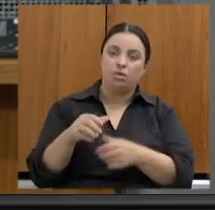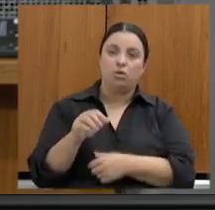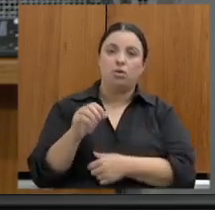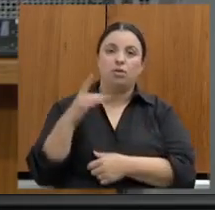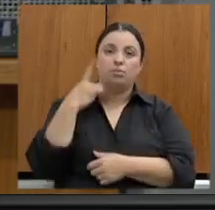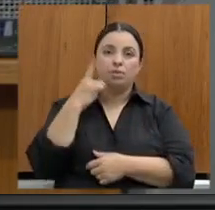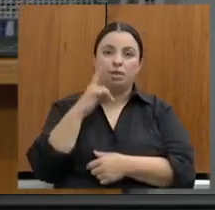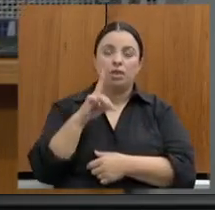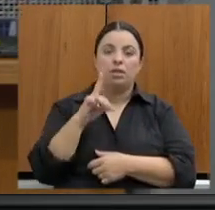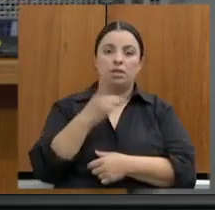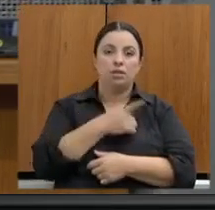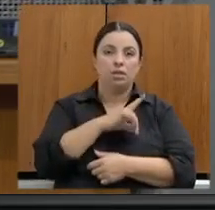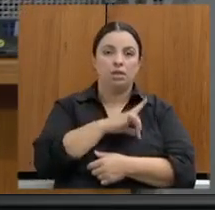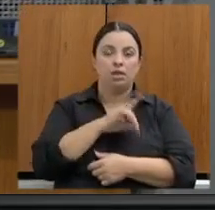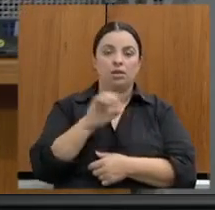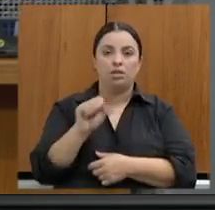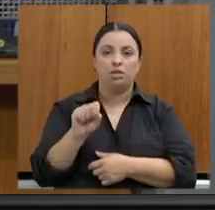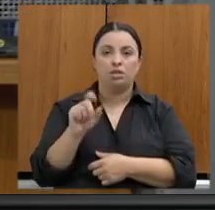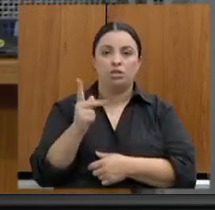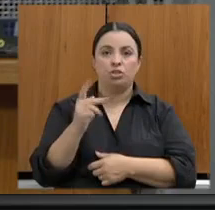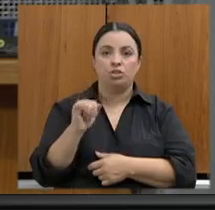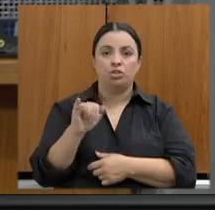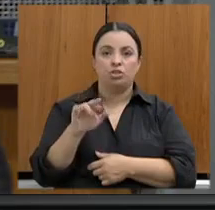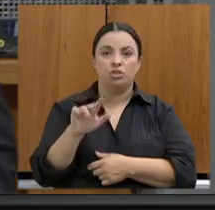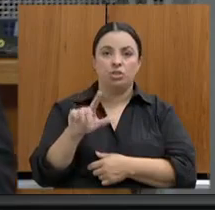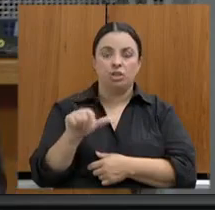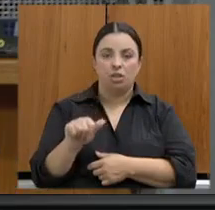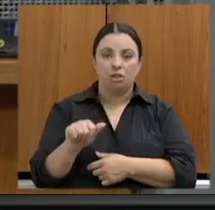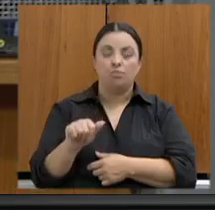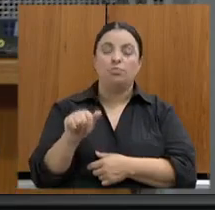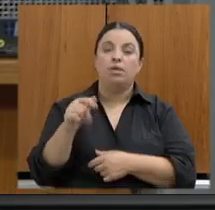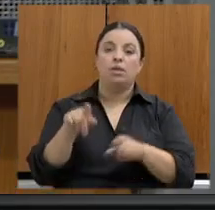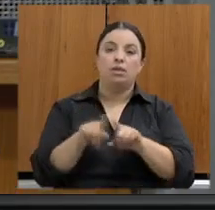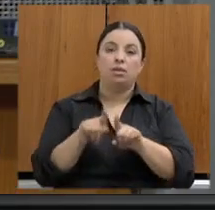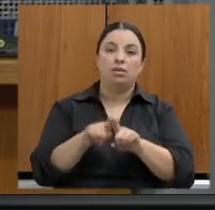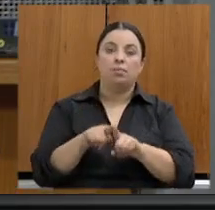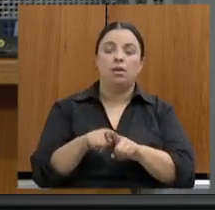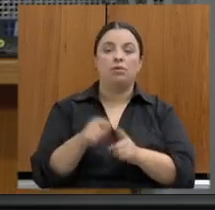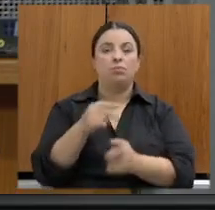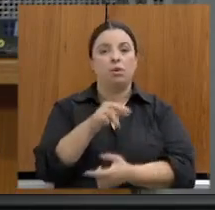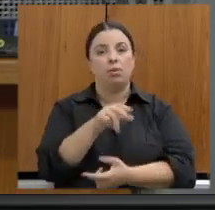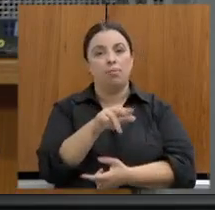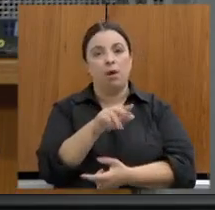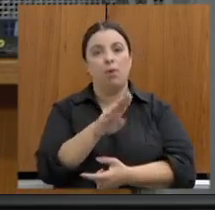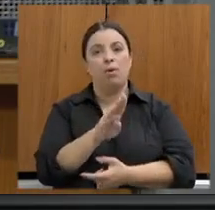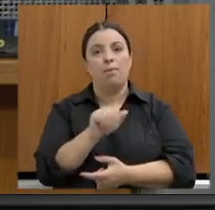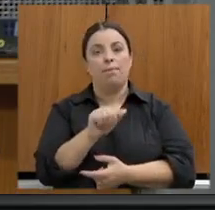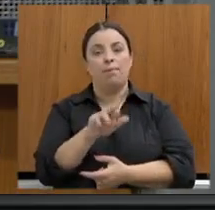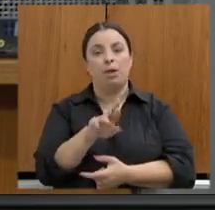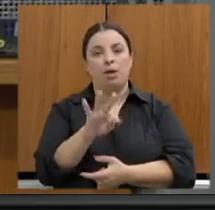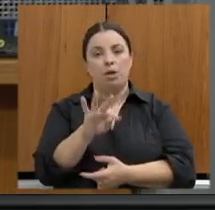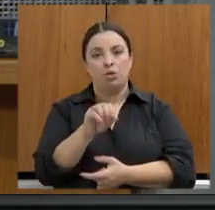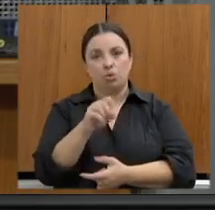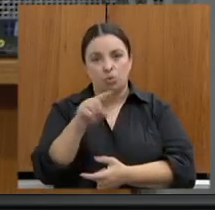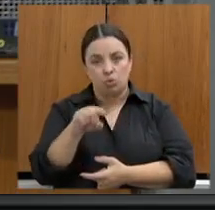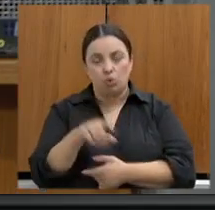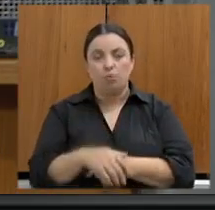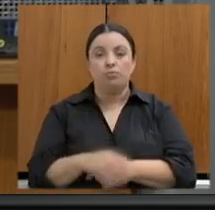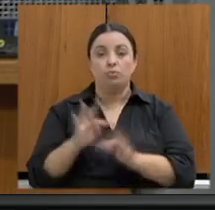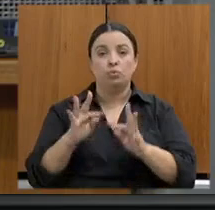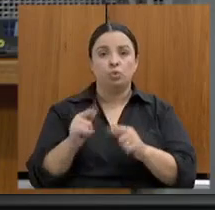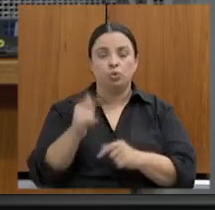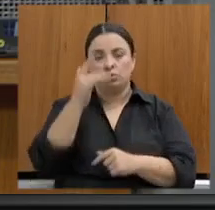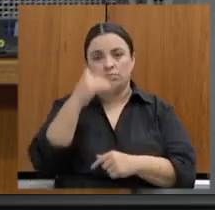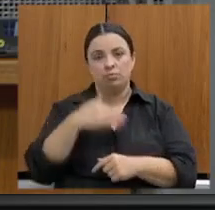querido irmão Bartô o que também presente é os comandantes que vier a todos que